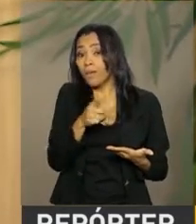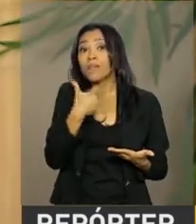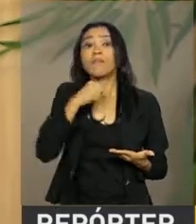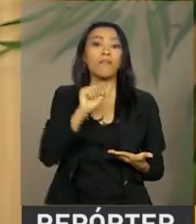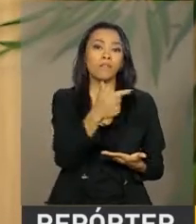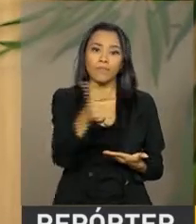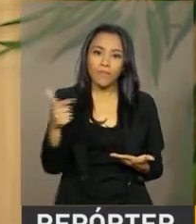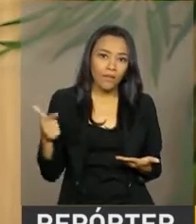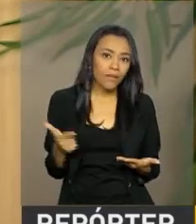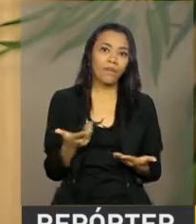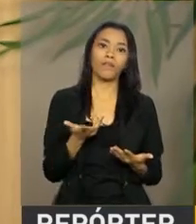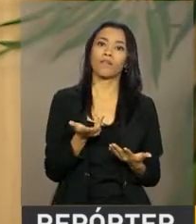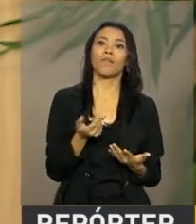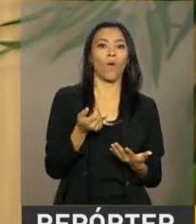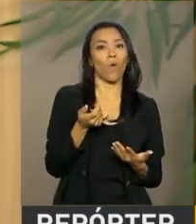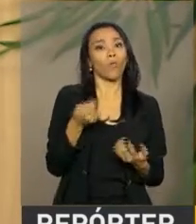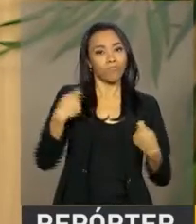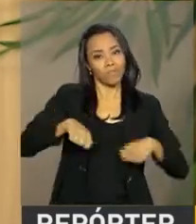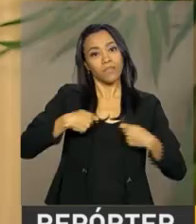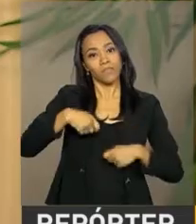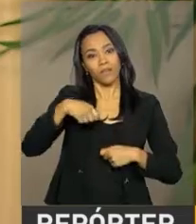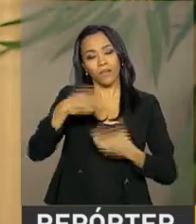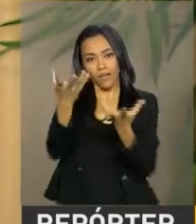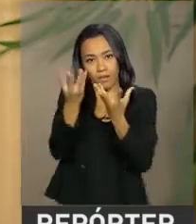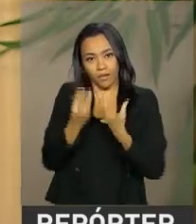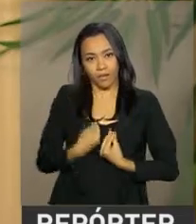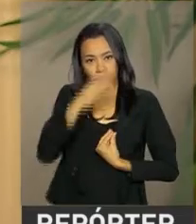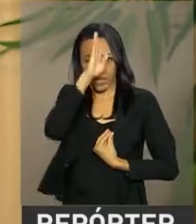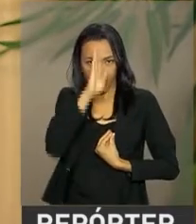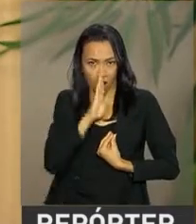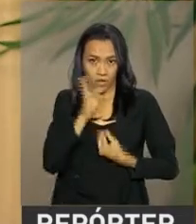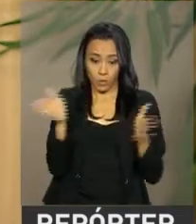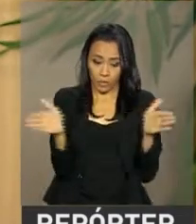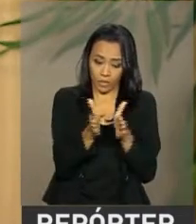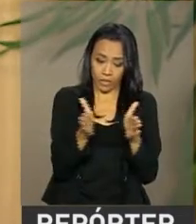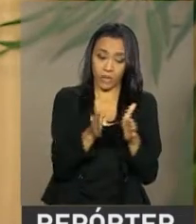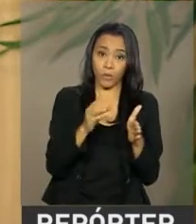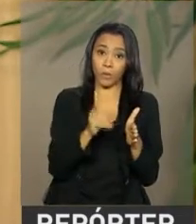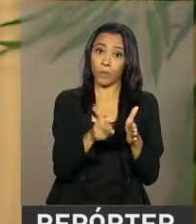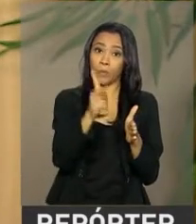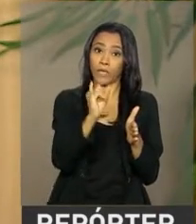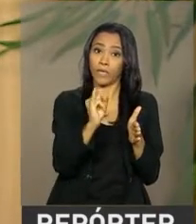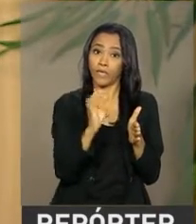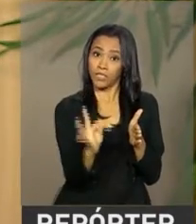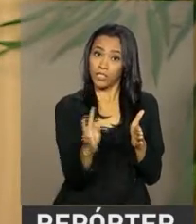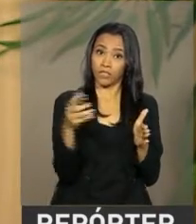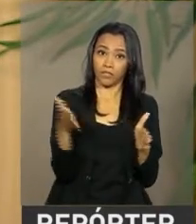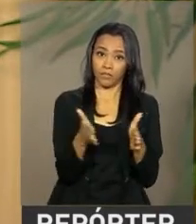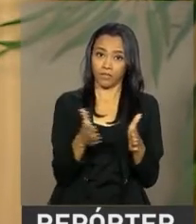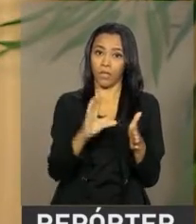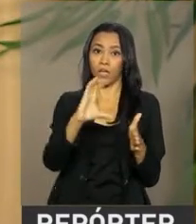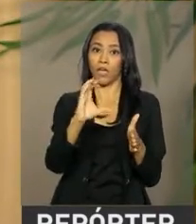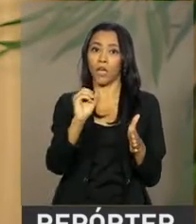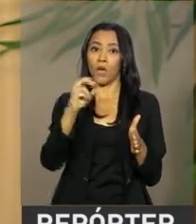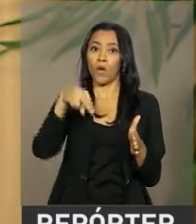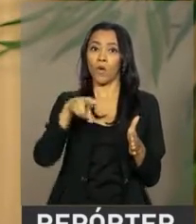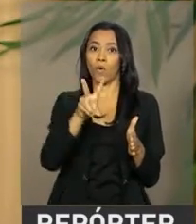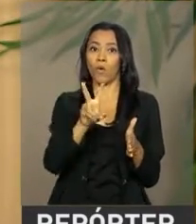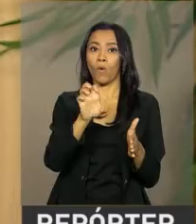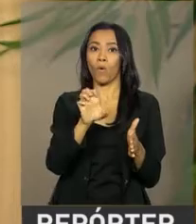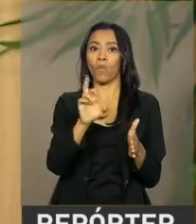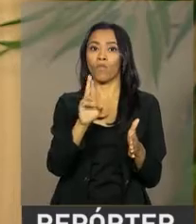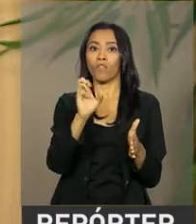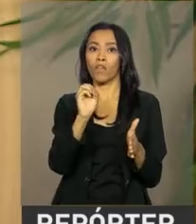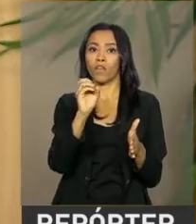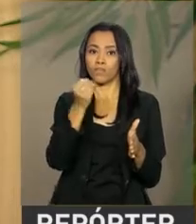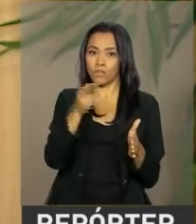direito a receber a visita minha gratuitamente o o o kit não é com você chama em que tal conversou lá é que vai buscá lo porque